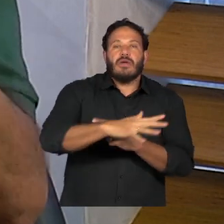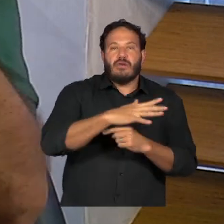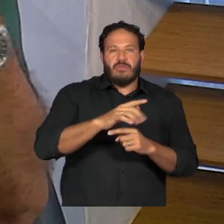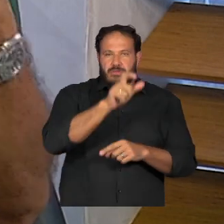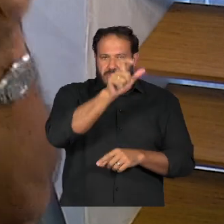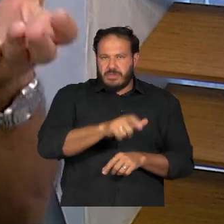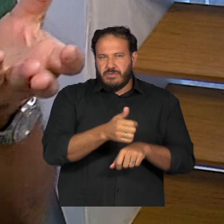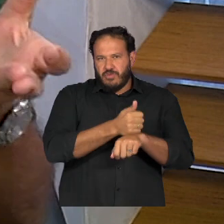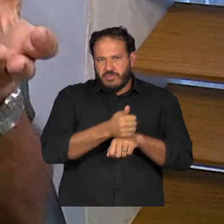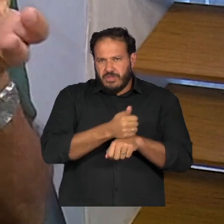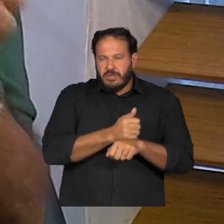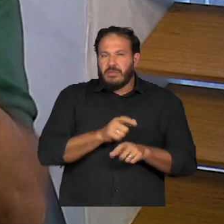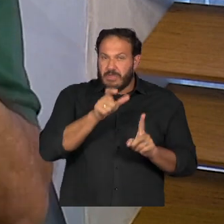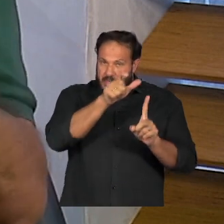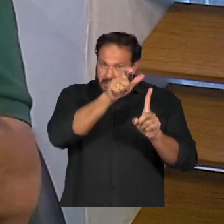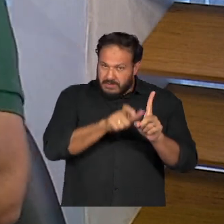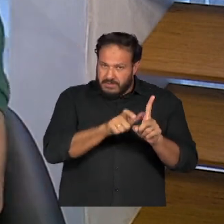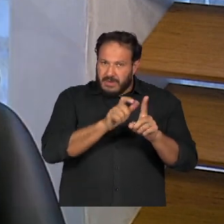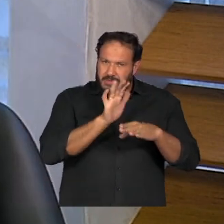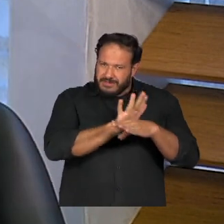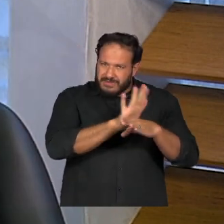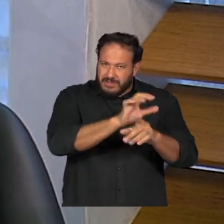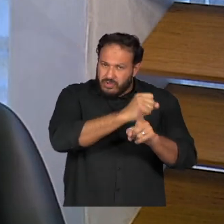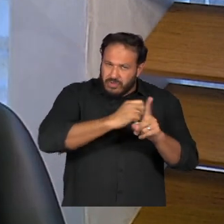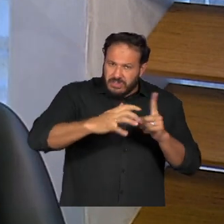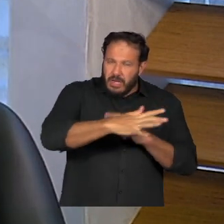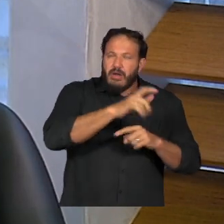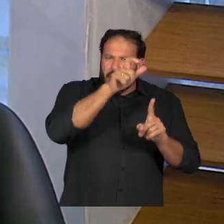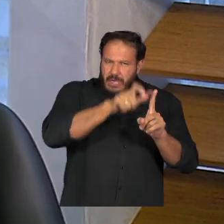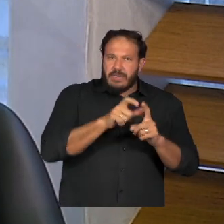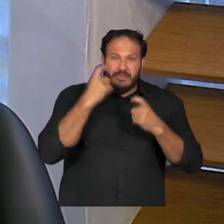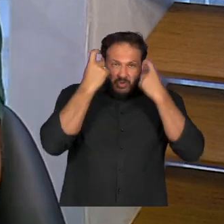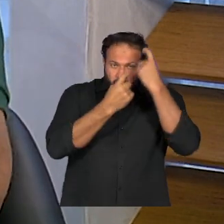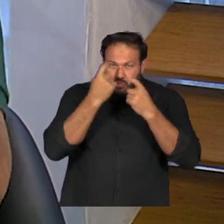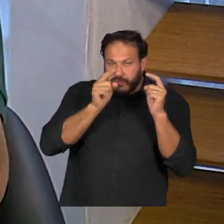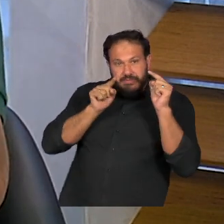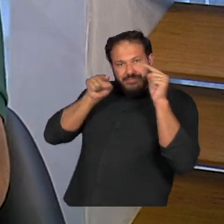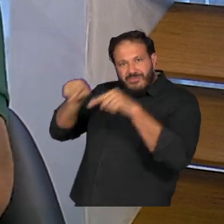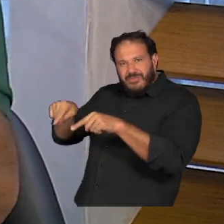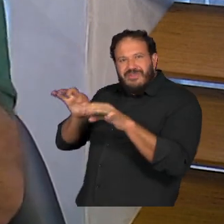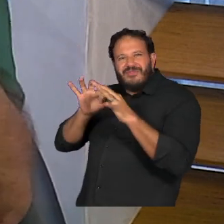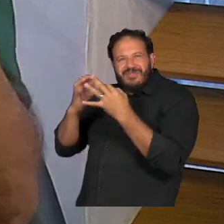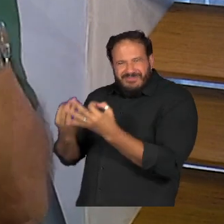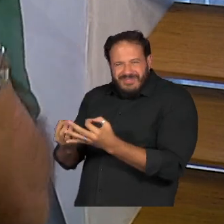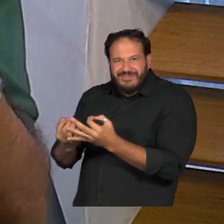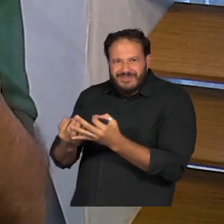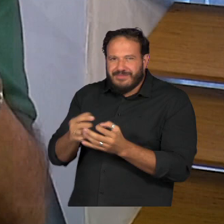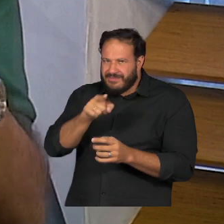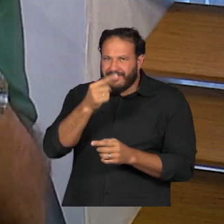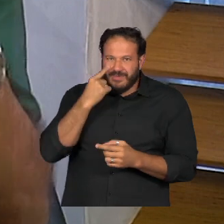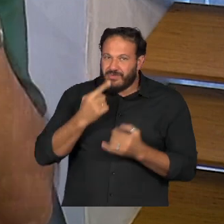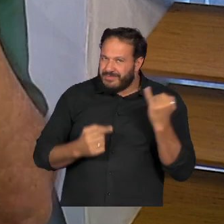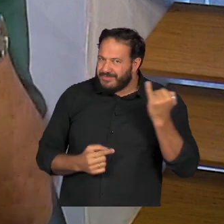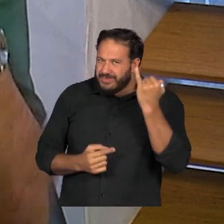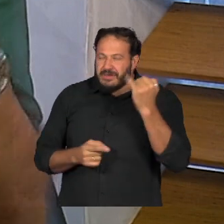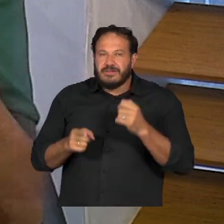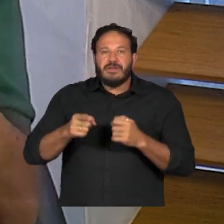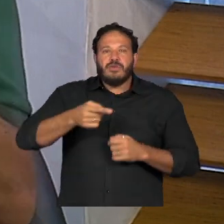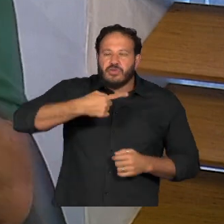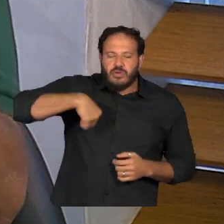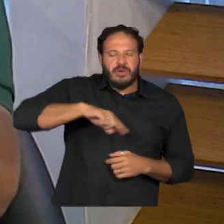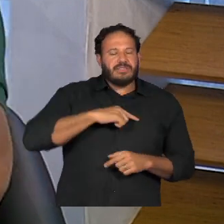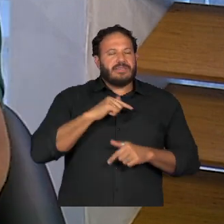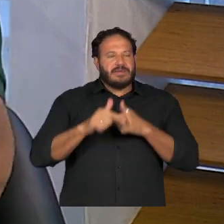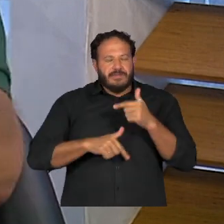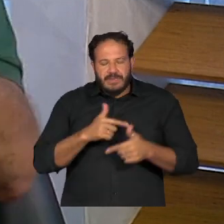Sobretudo com as famílias veja como é importante isso às vezes nós trabalhamos não apenas com a